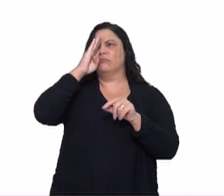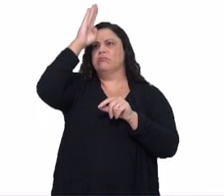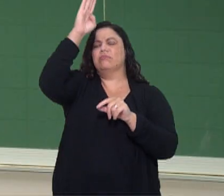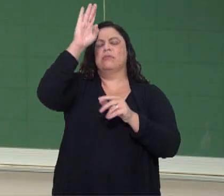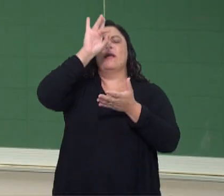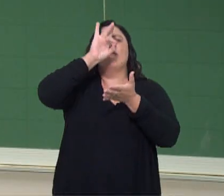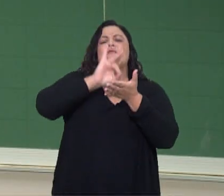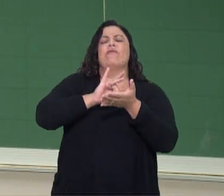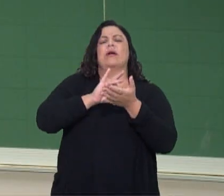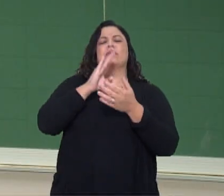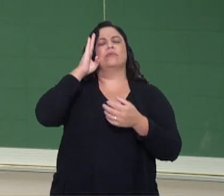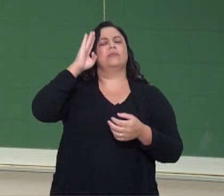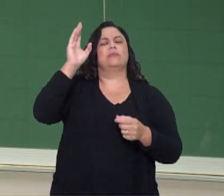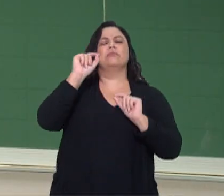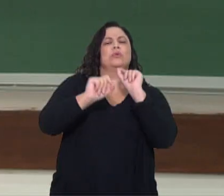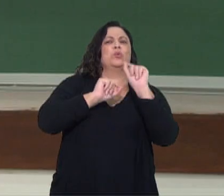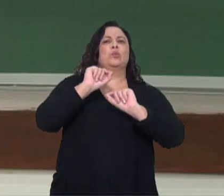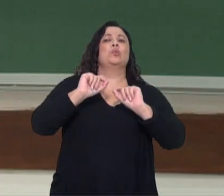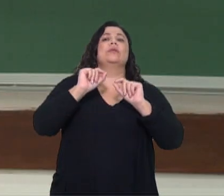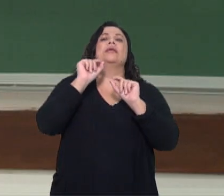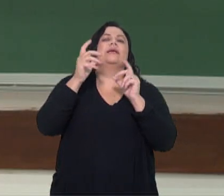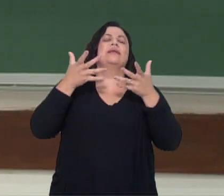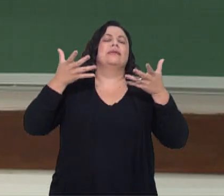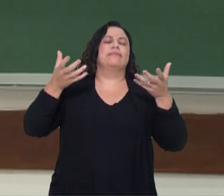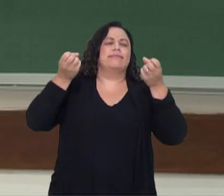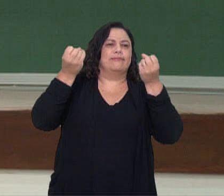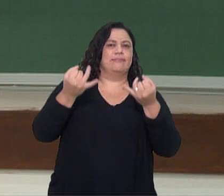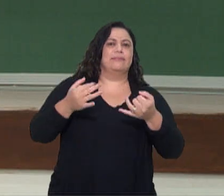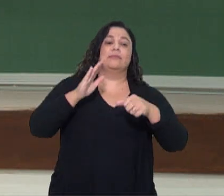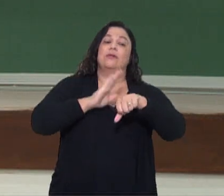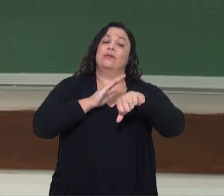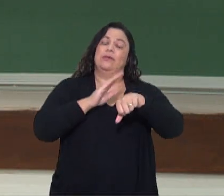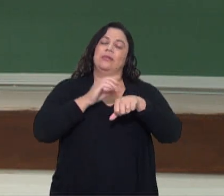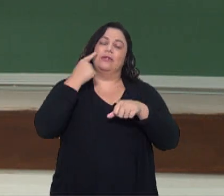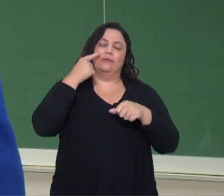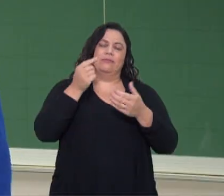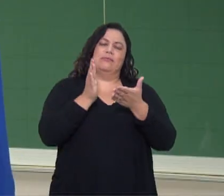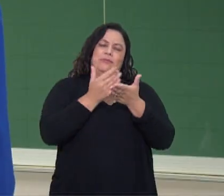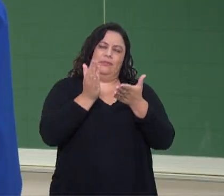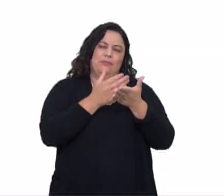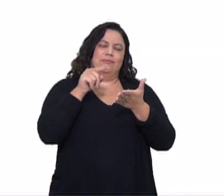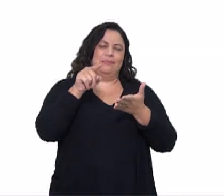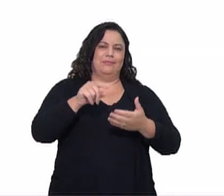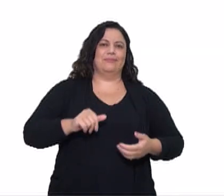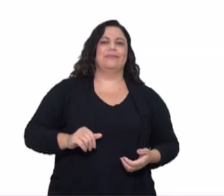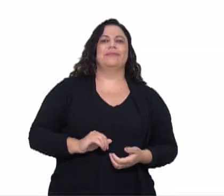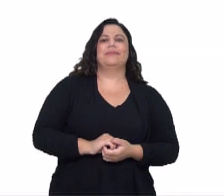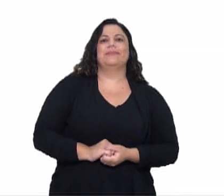anunciado. Vocês vão fazer no caderno de vocês. Um tempinho para vocês.